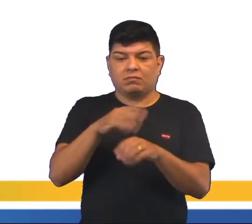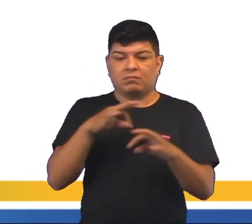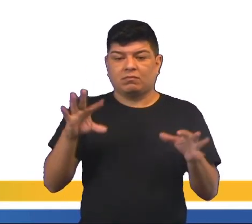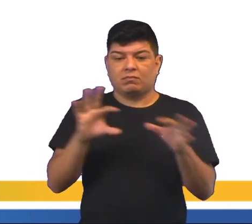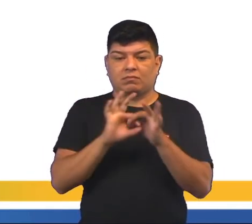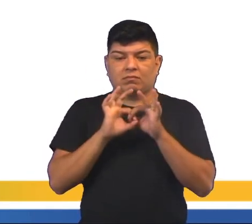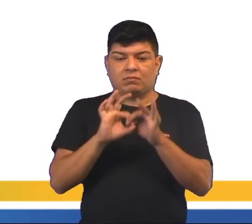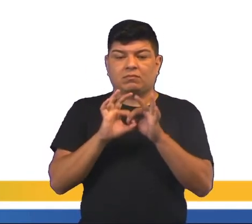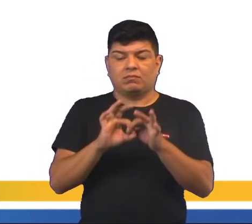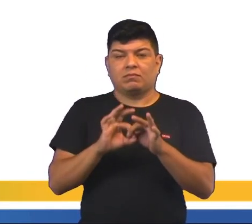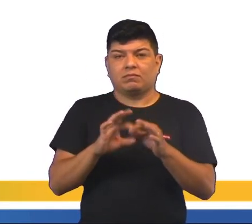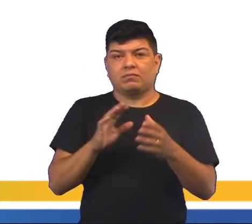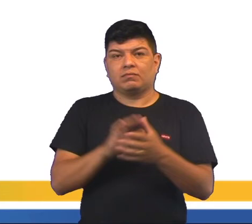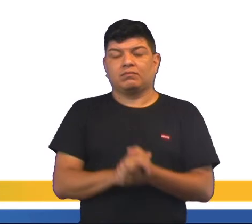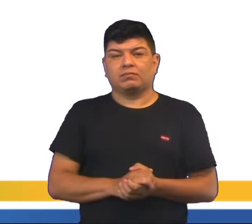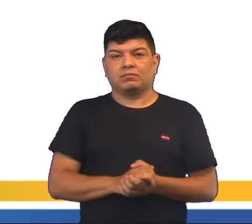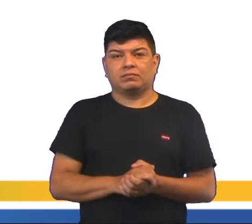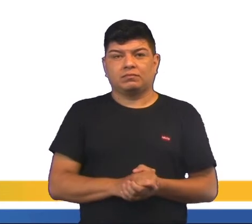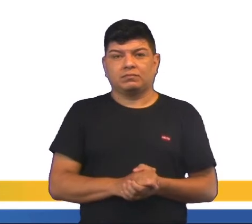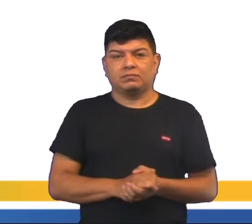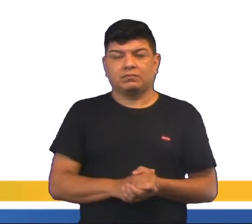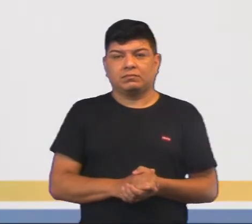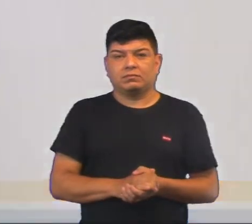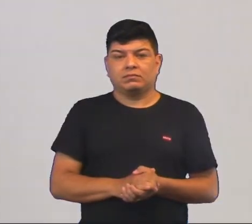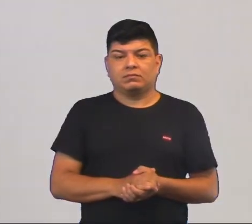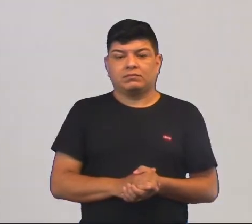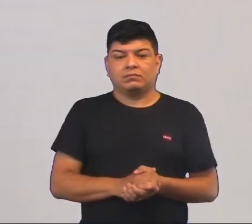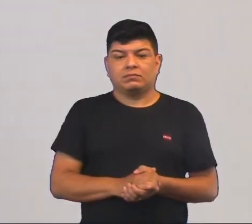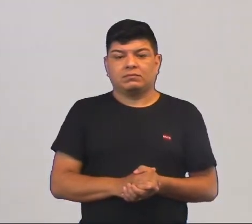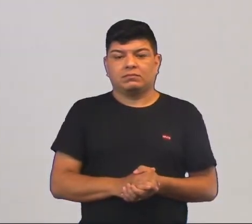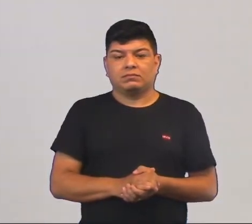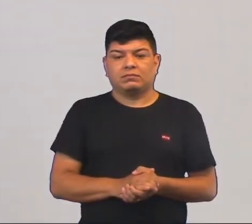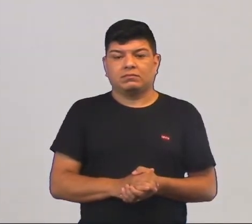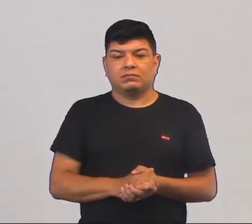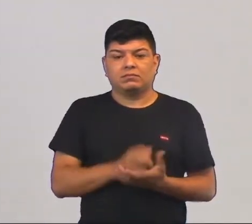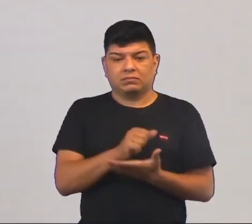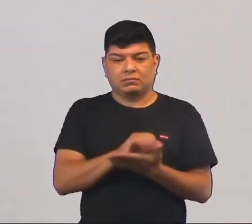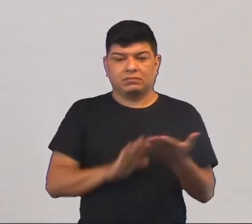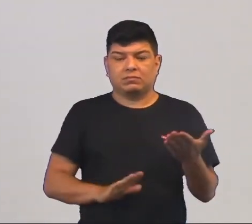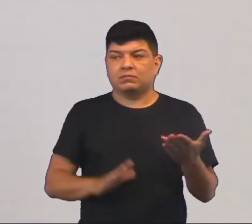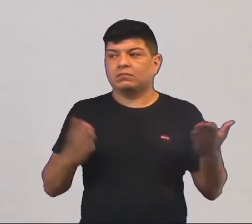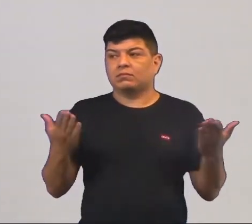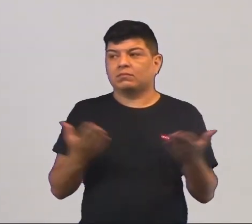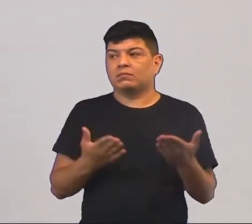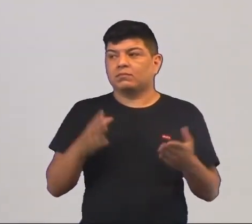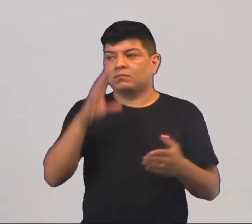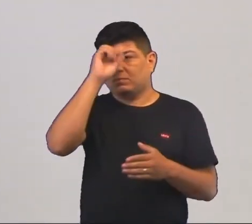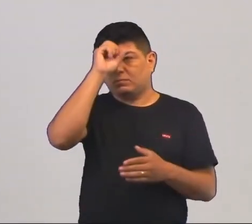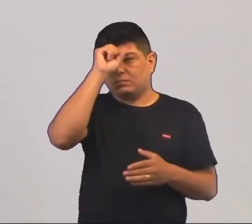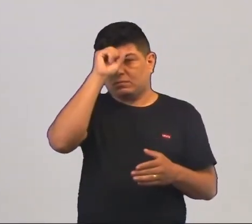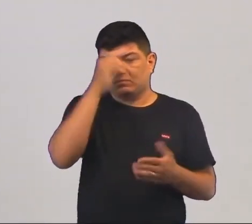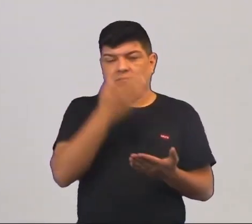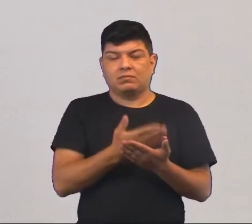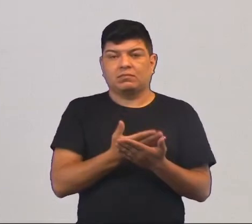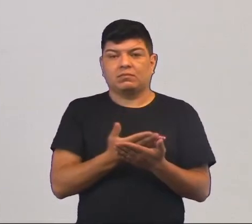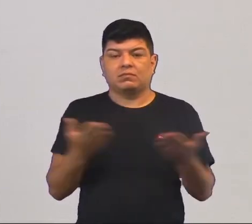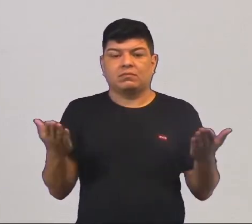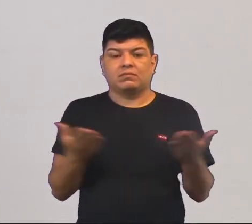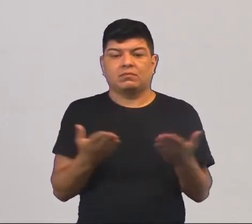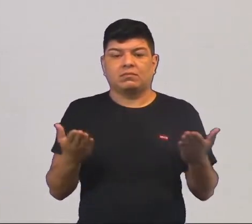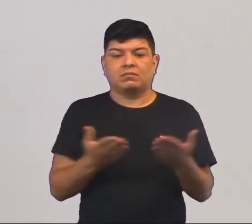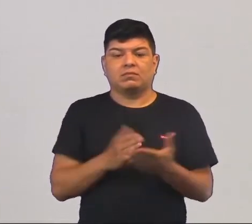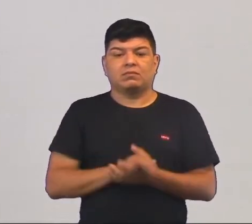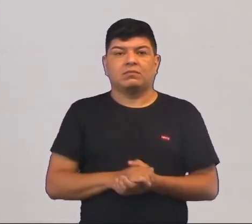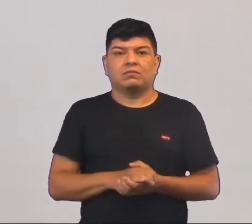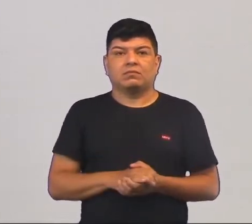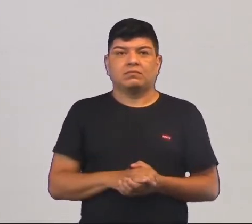países, uníveis, né, a citação aí do Manifesto Comunista. Vamos exercitar o que nós aprendemos na aula de hoje.